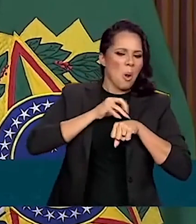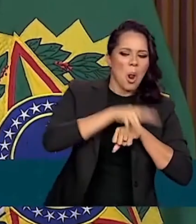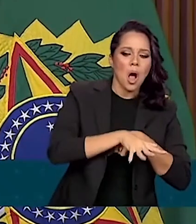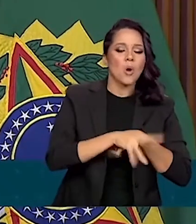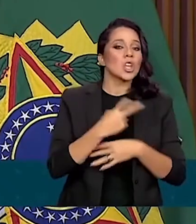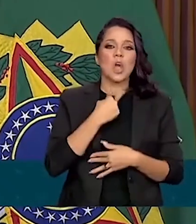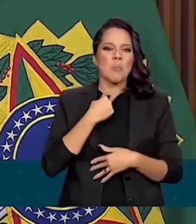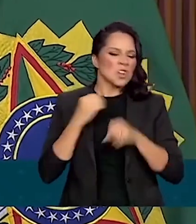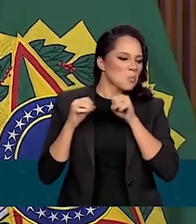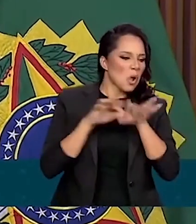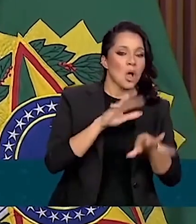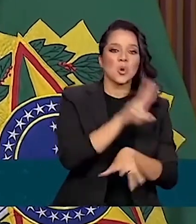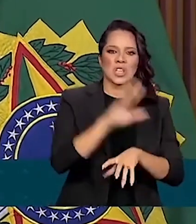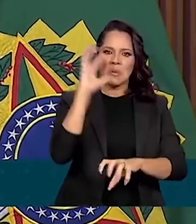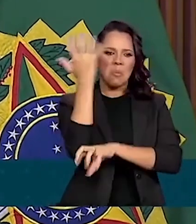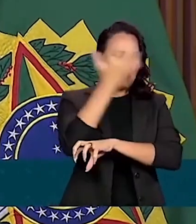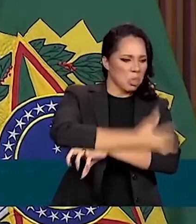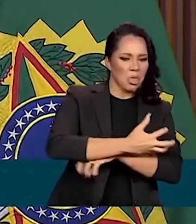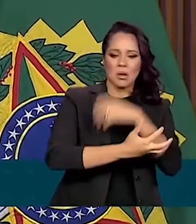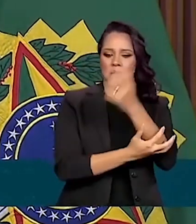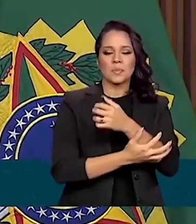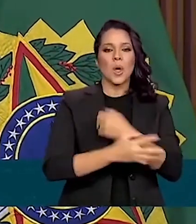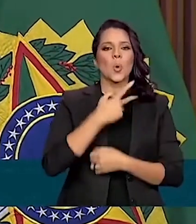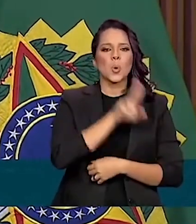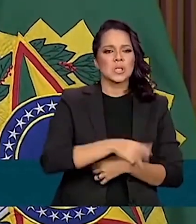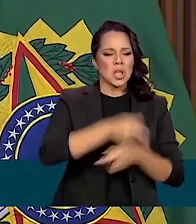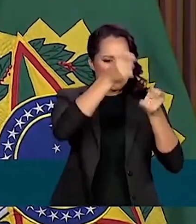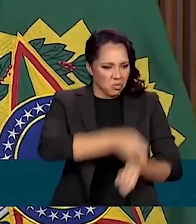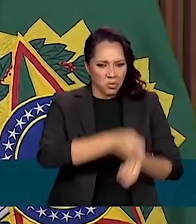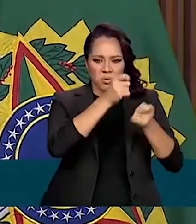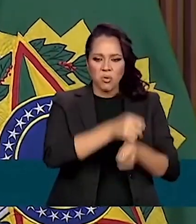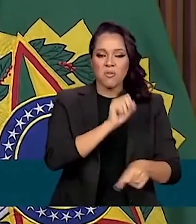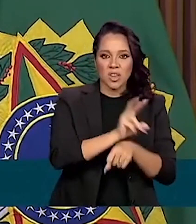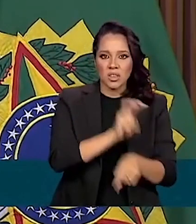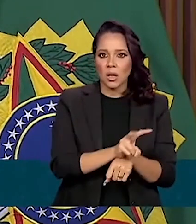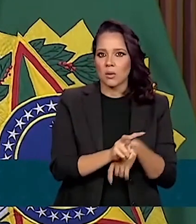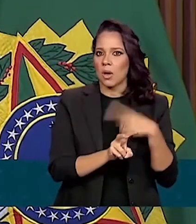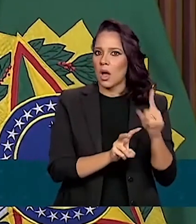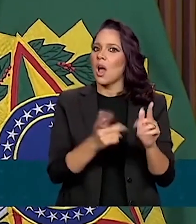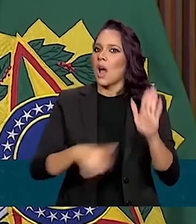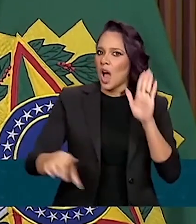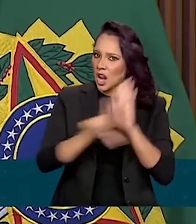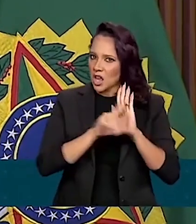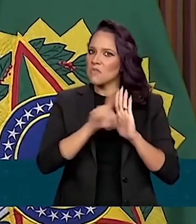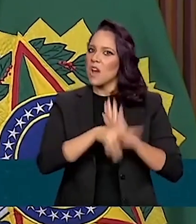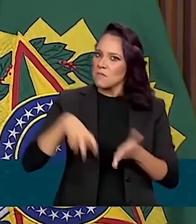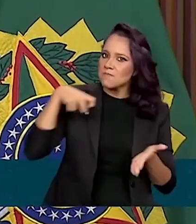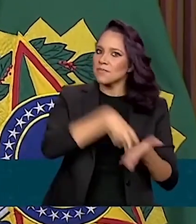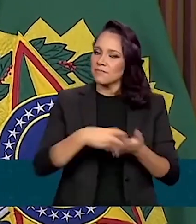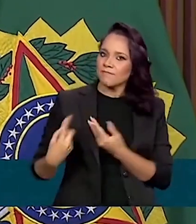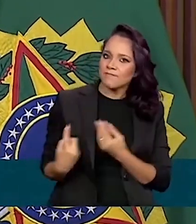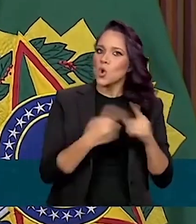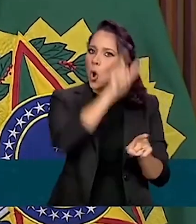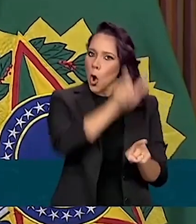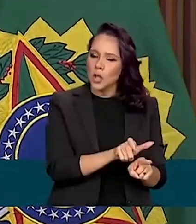ser invadido, usando o agrotóxico que não pode ser usado, esse, a força da lei imperará sobre